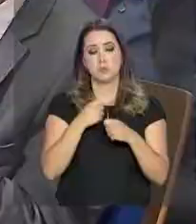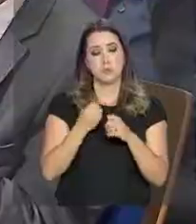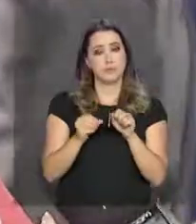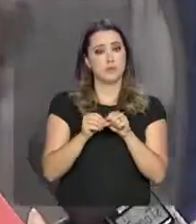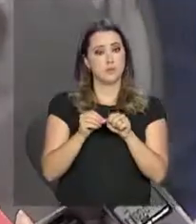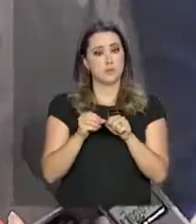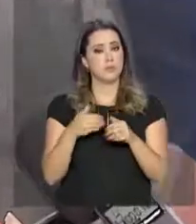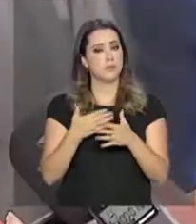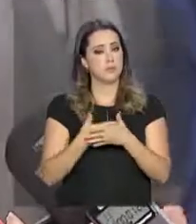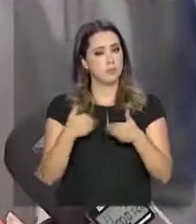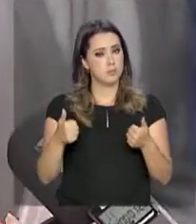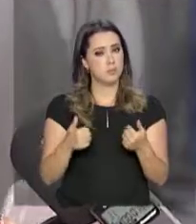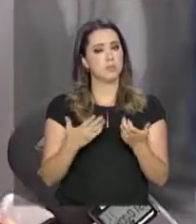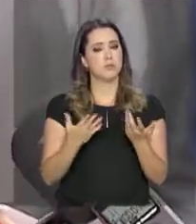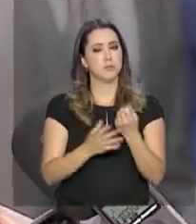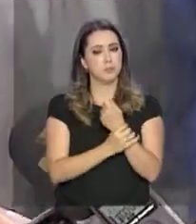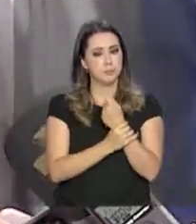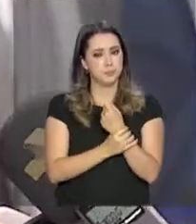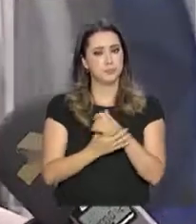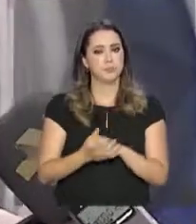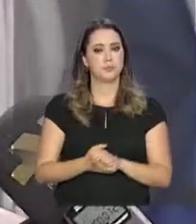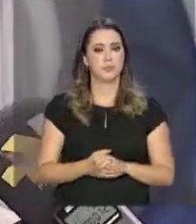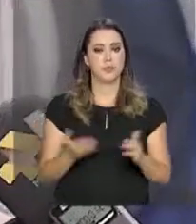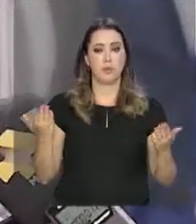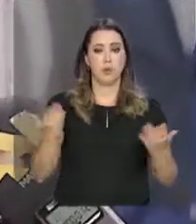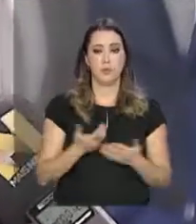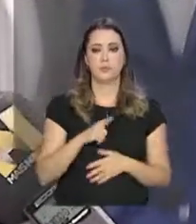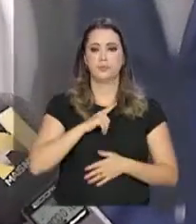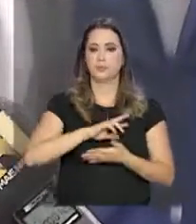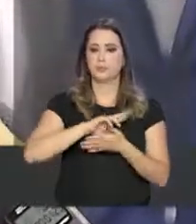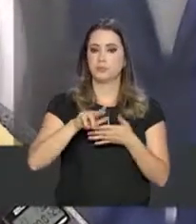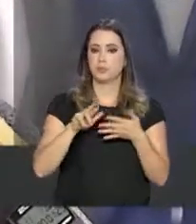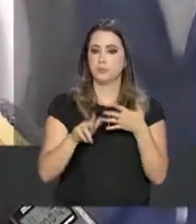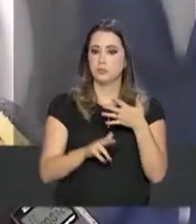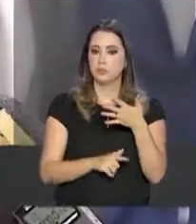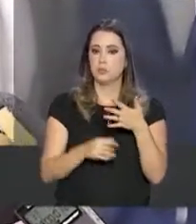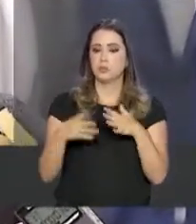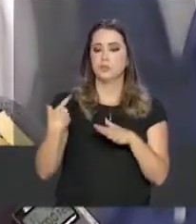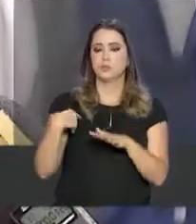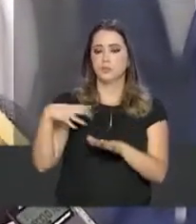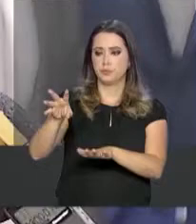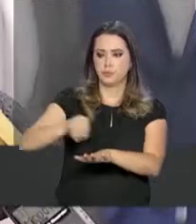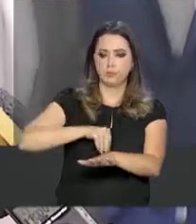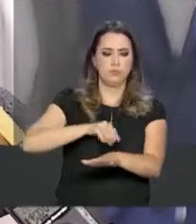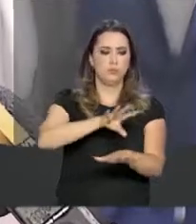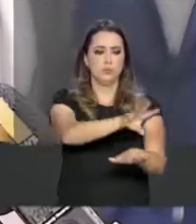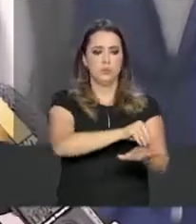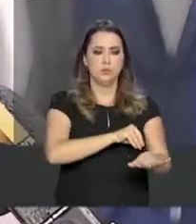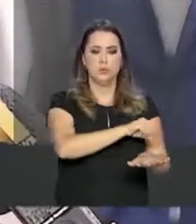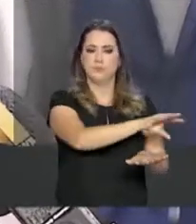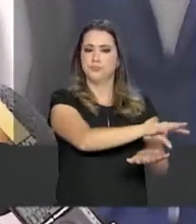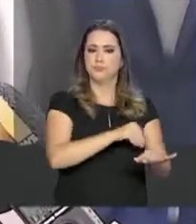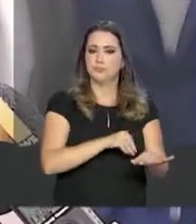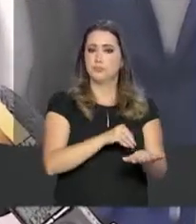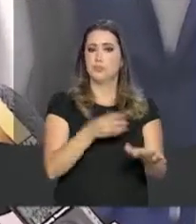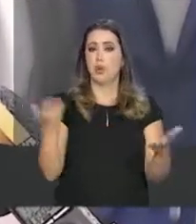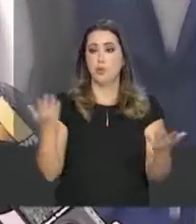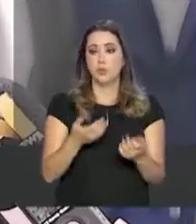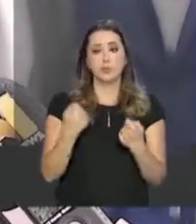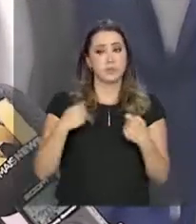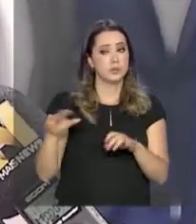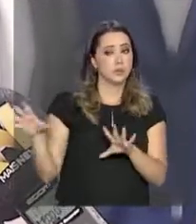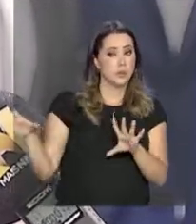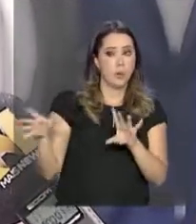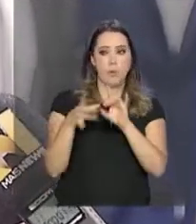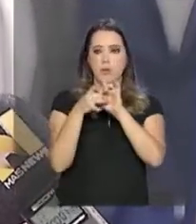trânsito os dados hoje som que por diversas fontes por isso que a primeira estratégia o primeiro passo é que nós tenhamos o status